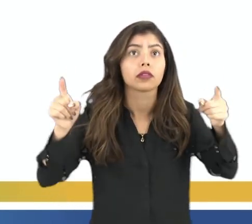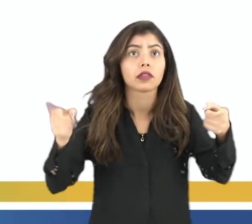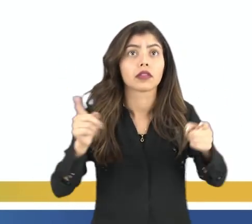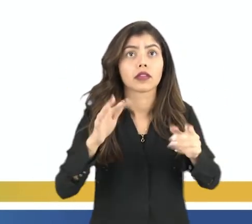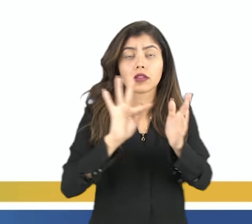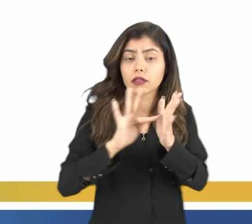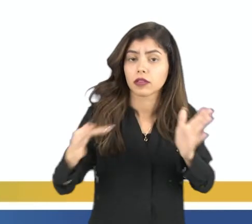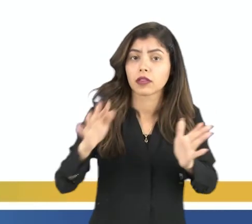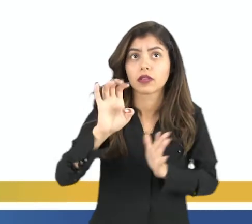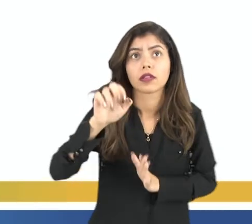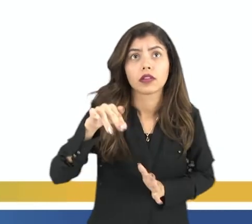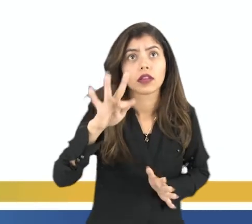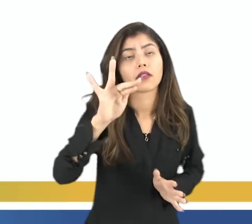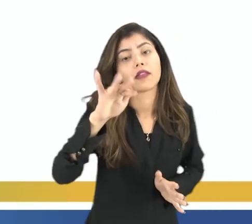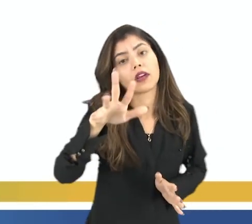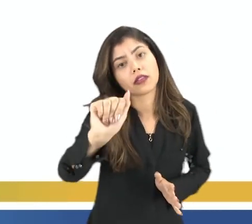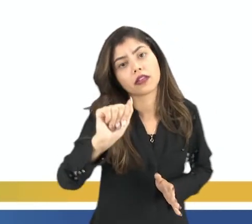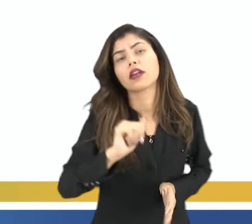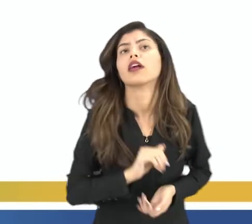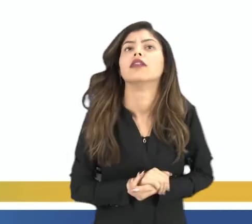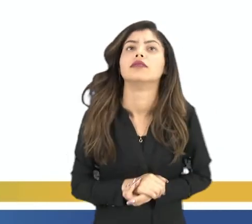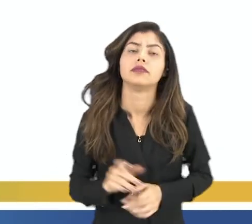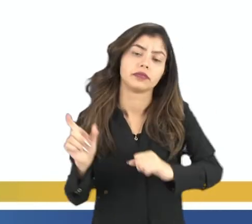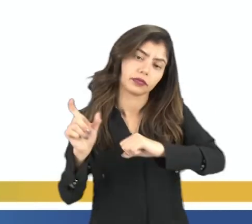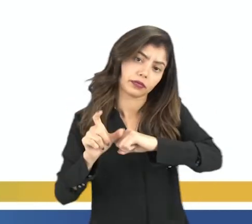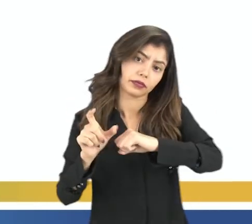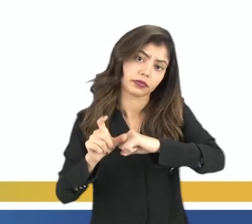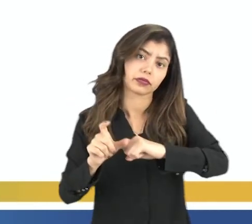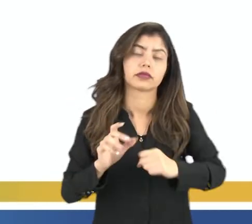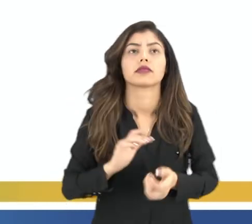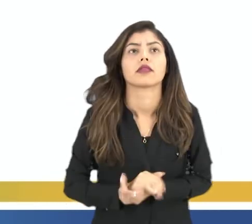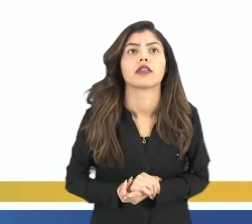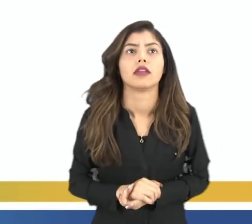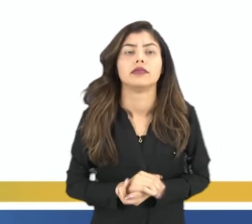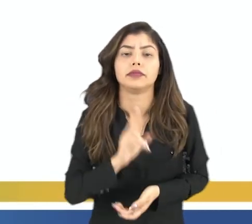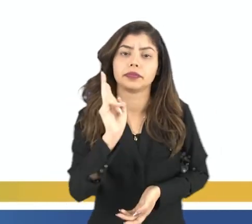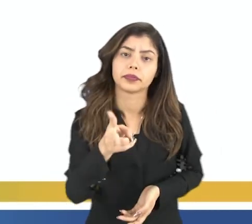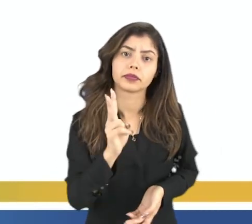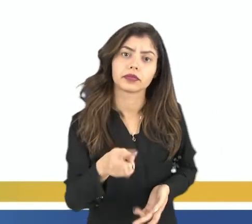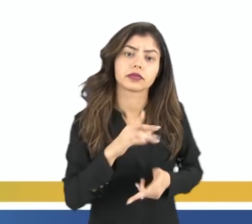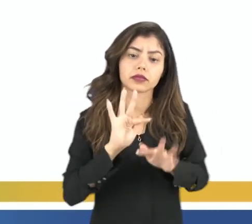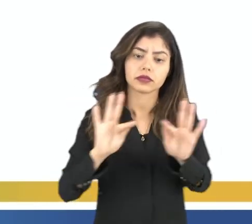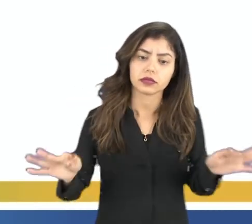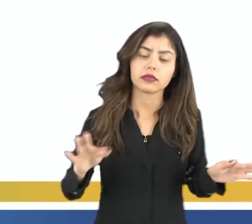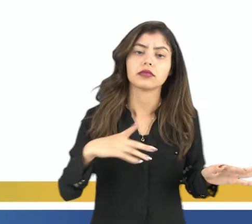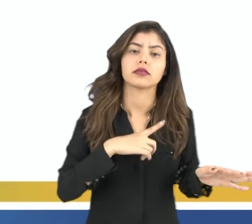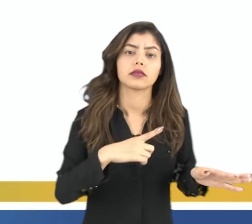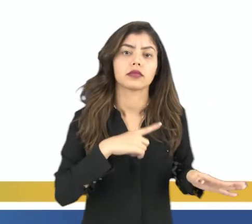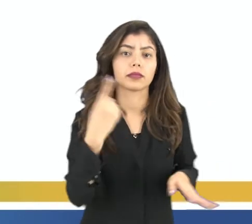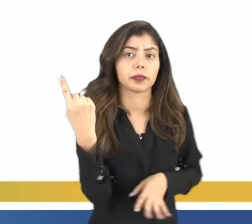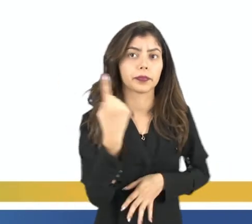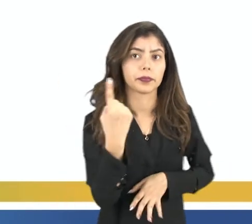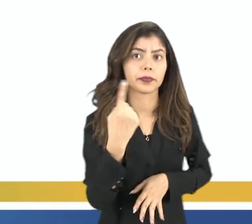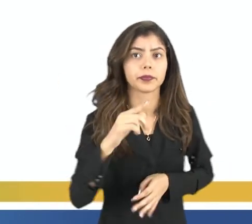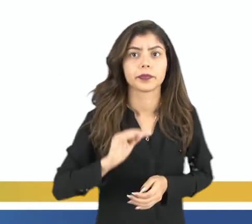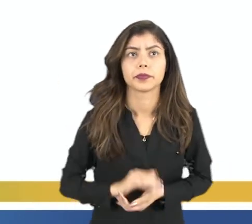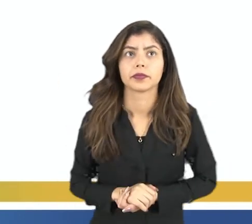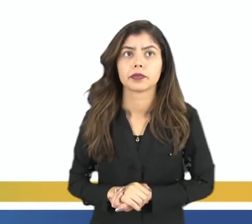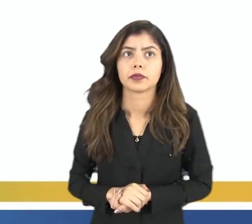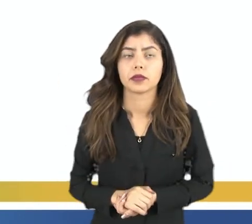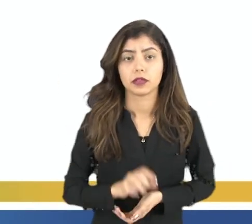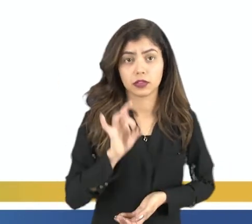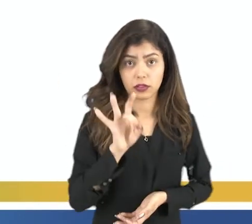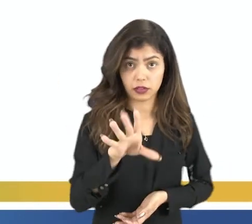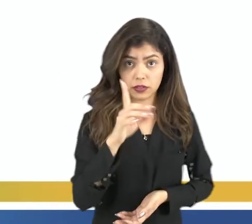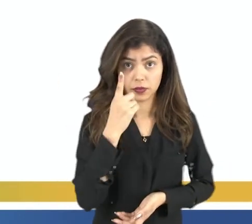função enfática, né, para enfatizar o sujeito. São as mesmas frases da questão 1. Eu quero